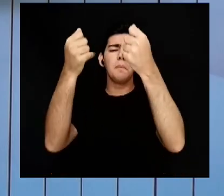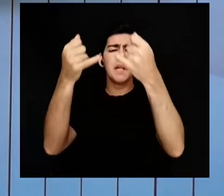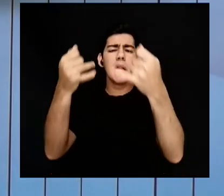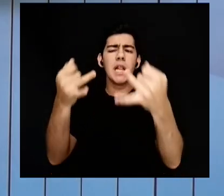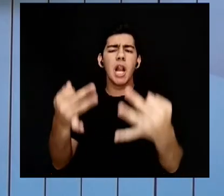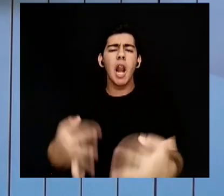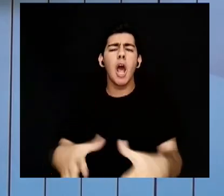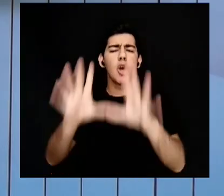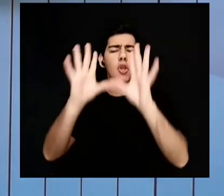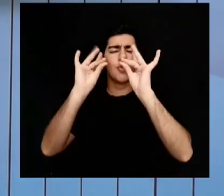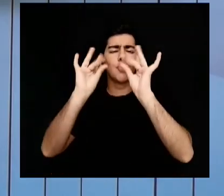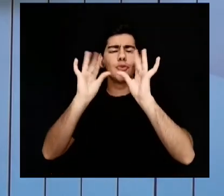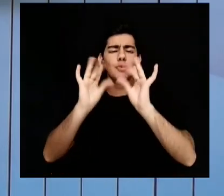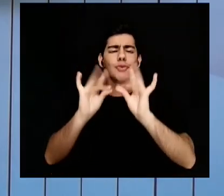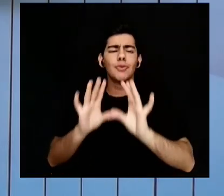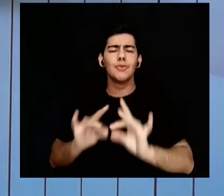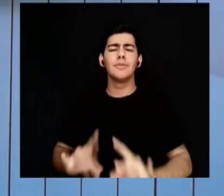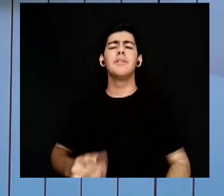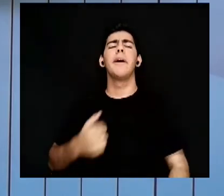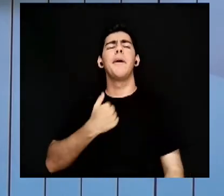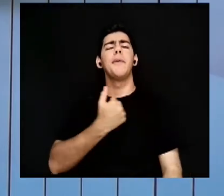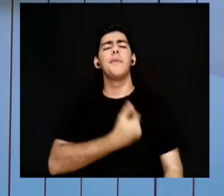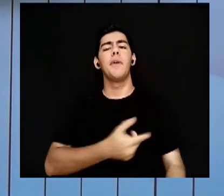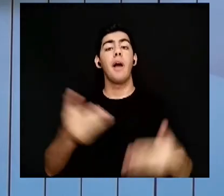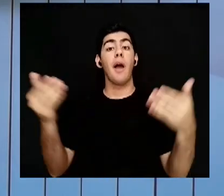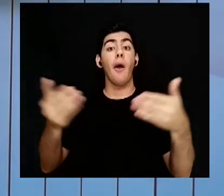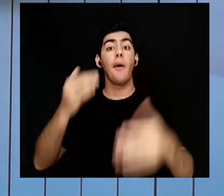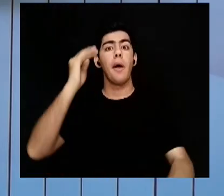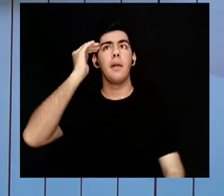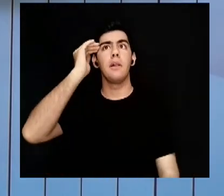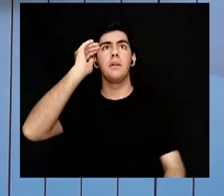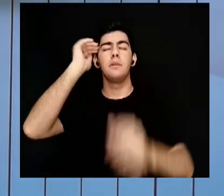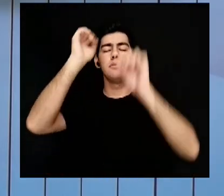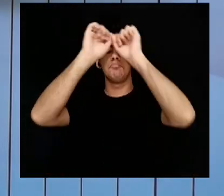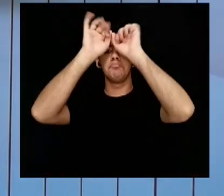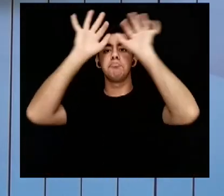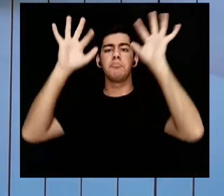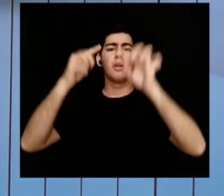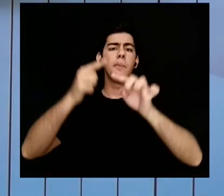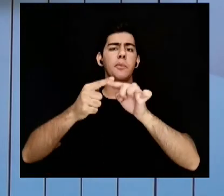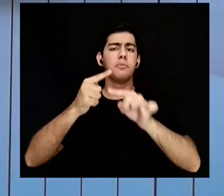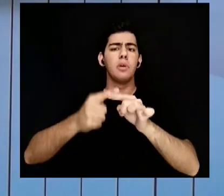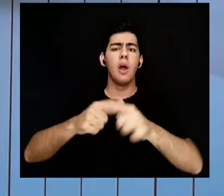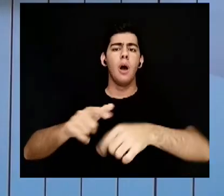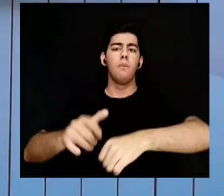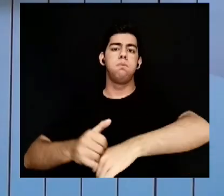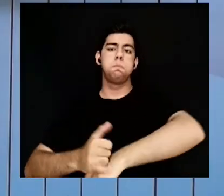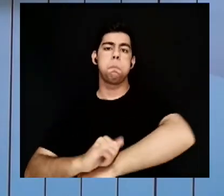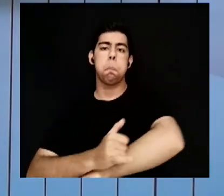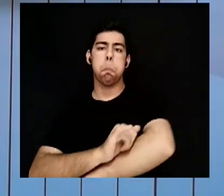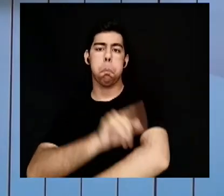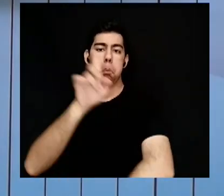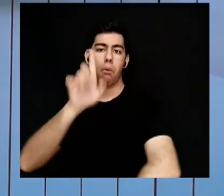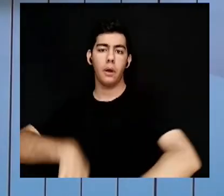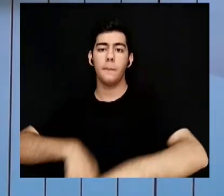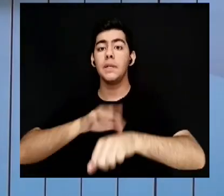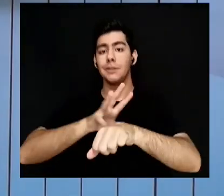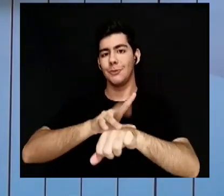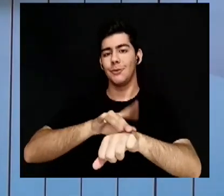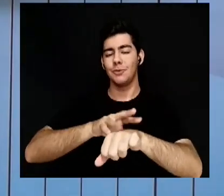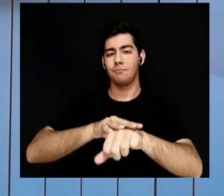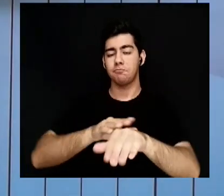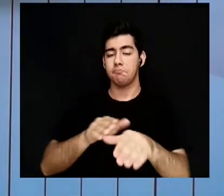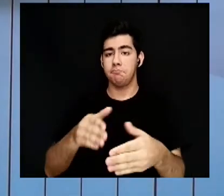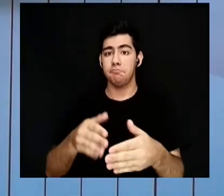Começar a entender o porquê a obesidade é considerada uma doença. De acordo com o